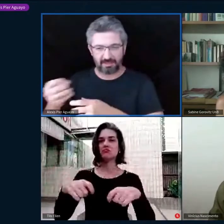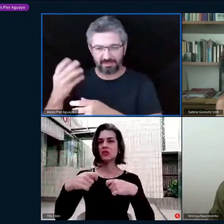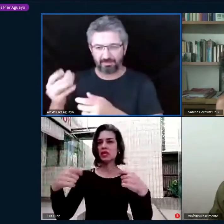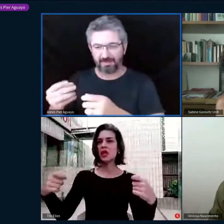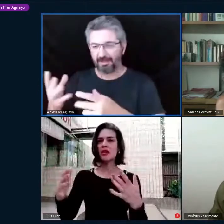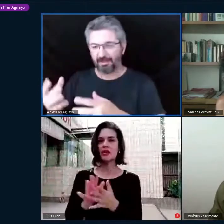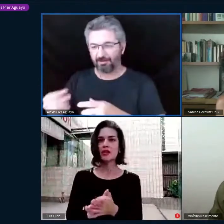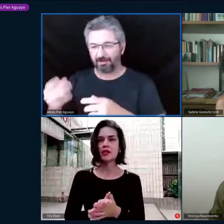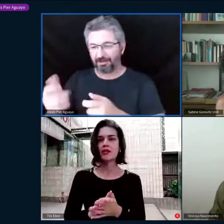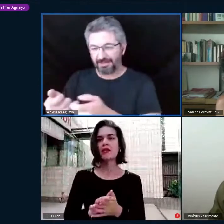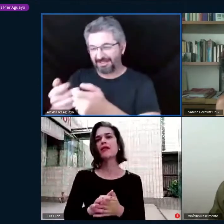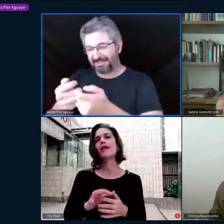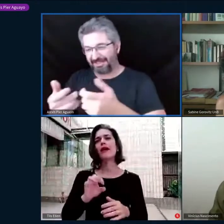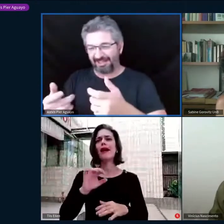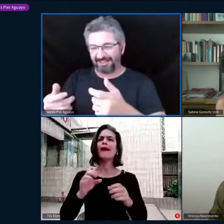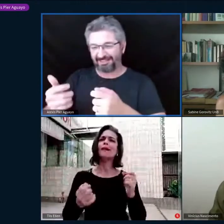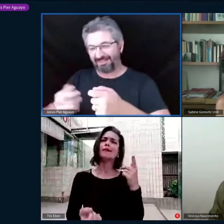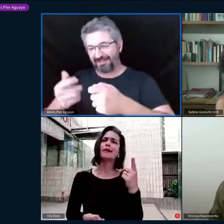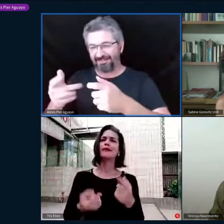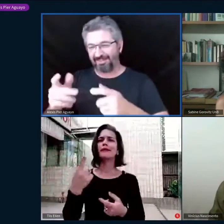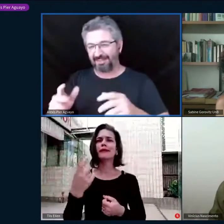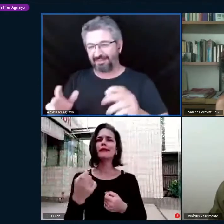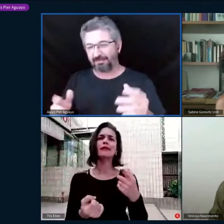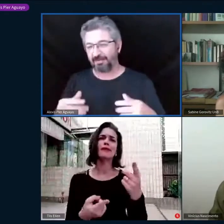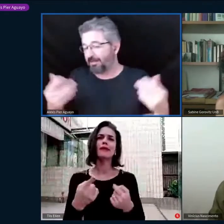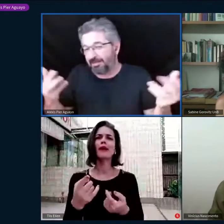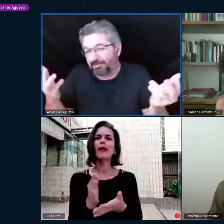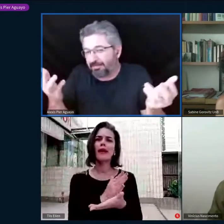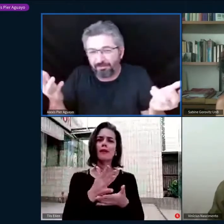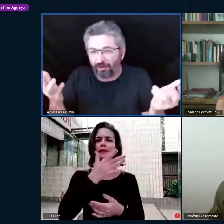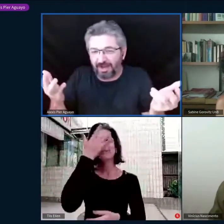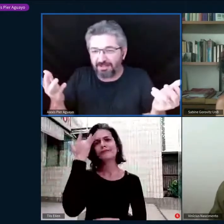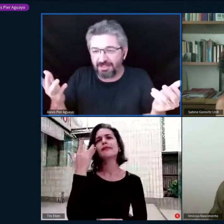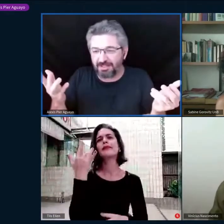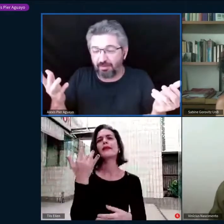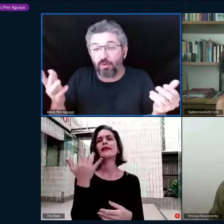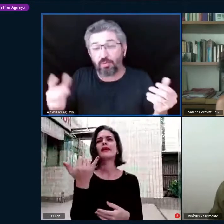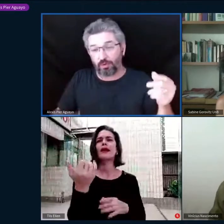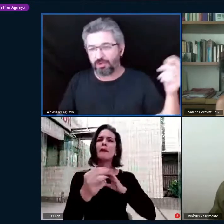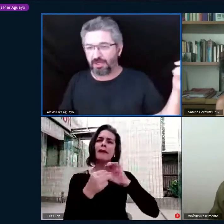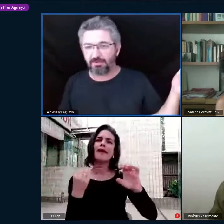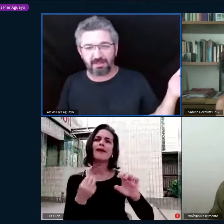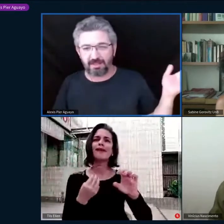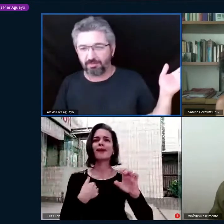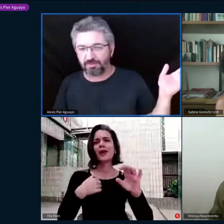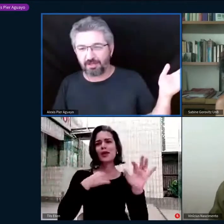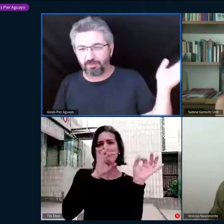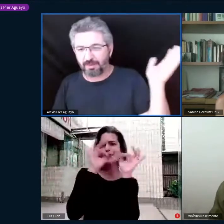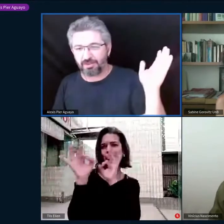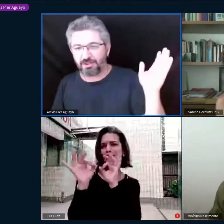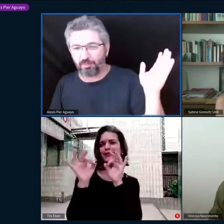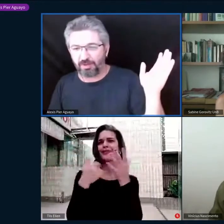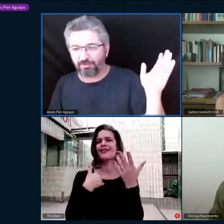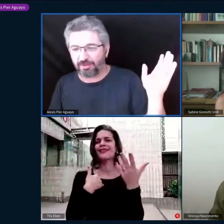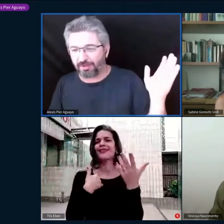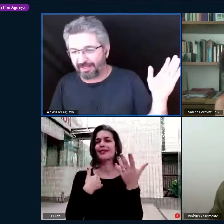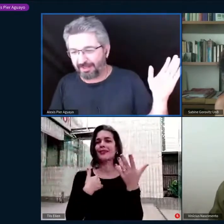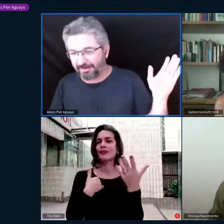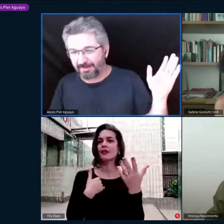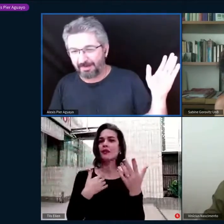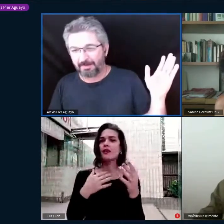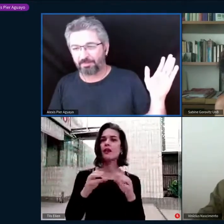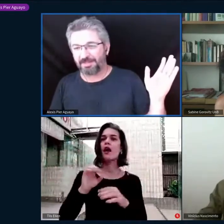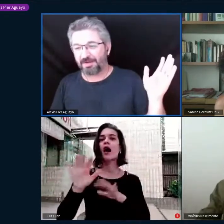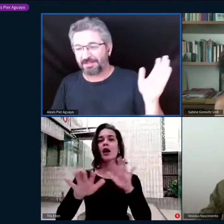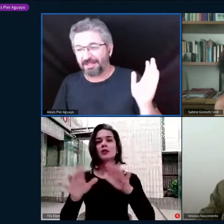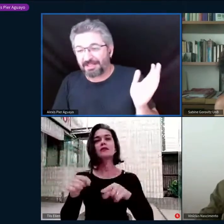vira e mexe a gente recebe, ó, tô te assistindo, estamos aqui vendo, tal. Mas fora isso, a gente, ou quando chega uma denúncia ou um elogio pela